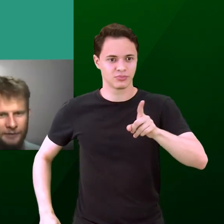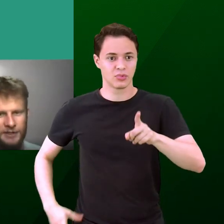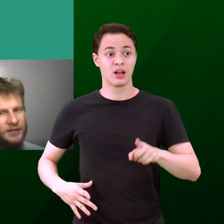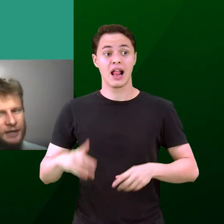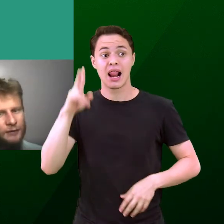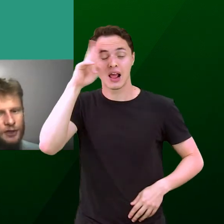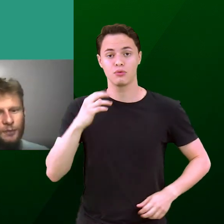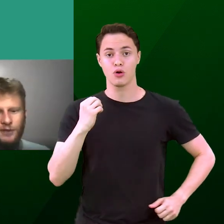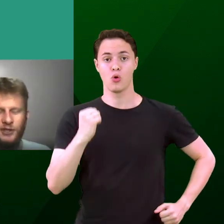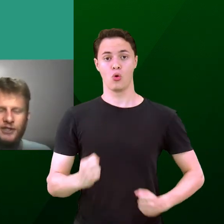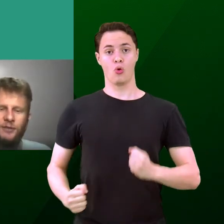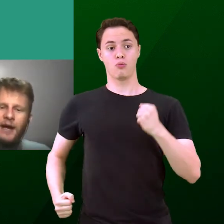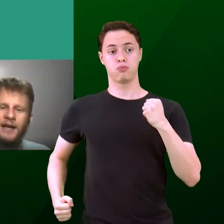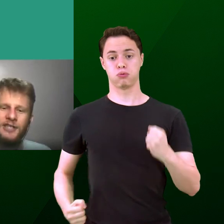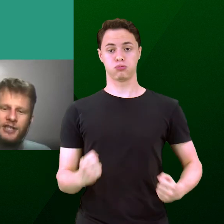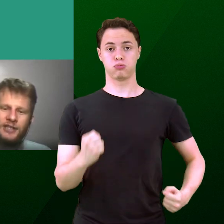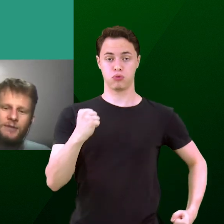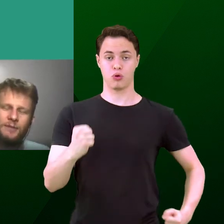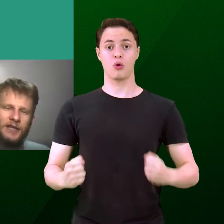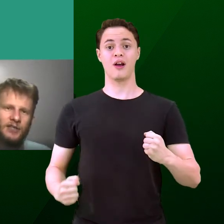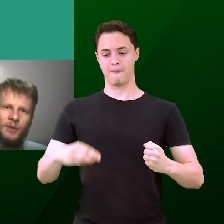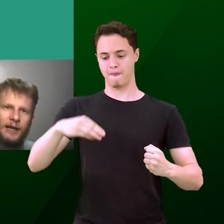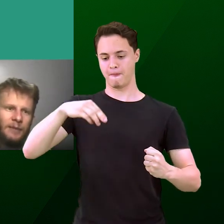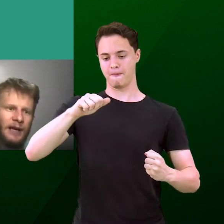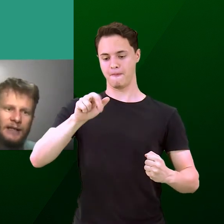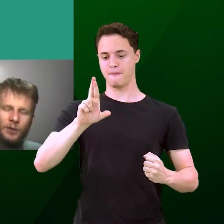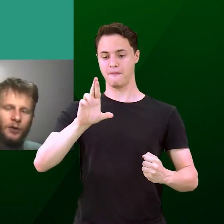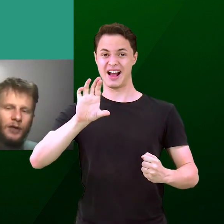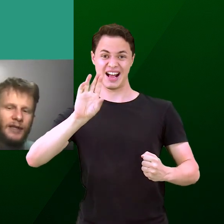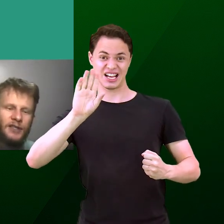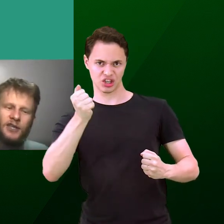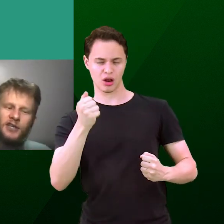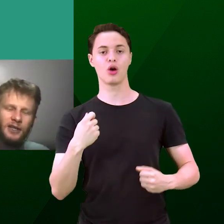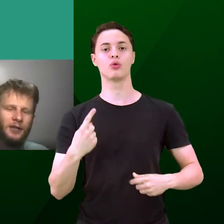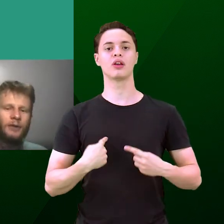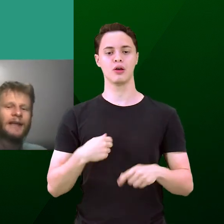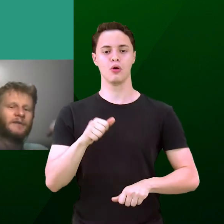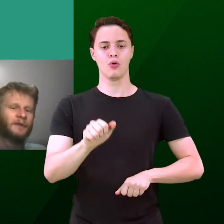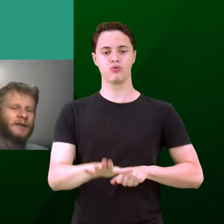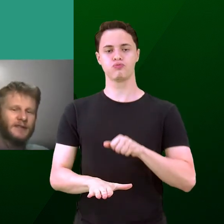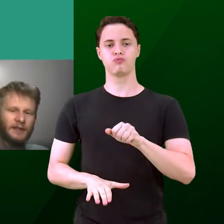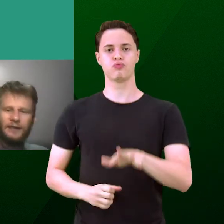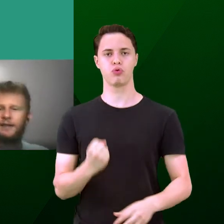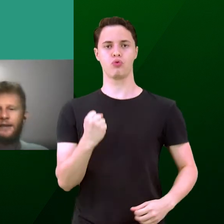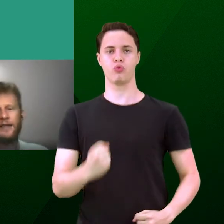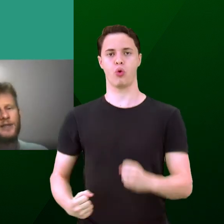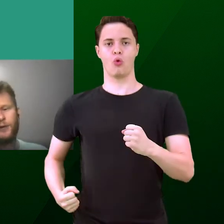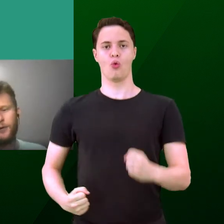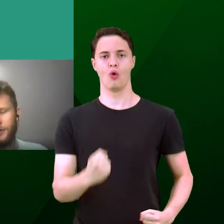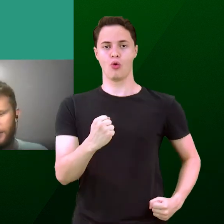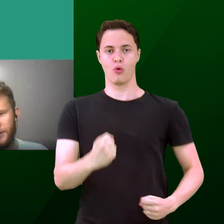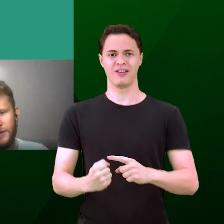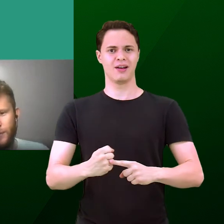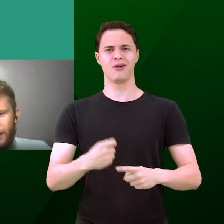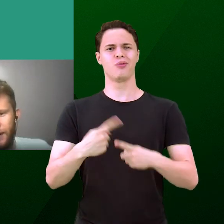Aí a gente vai ter tênis aí que vão desde 200, 300, 400 até, por incrível que pareça, 1.000 e lá vai reais,